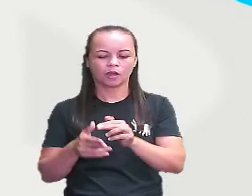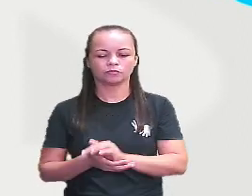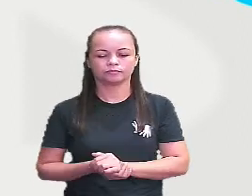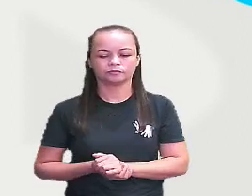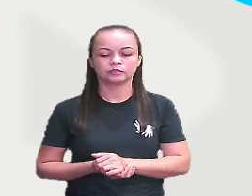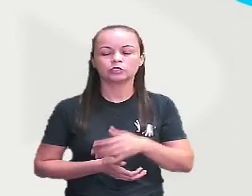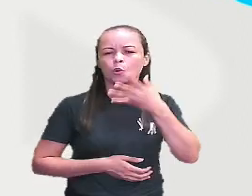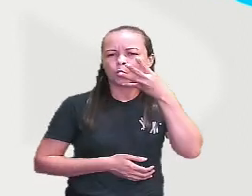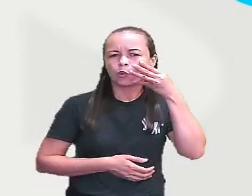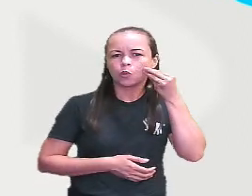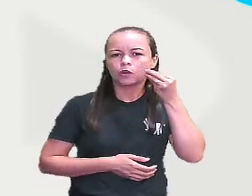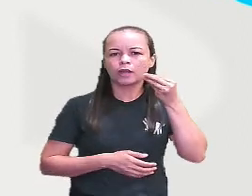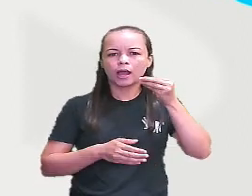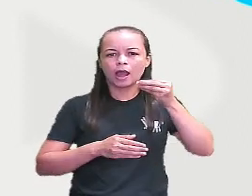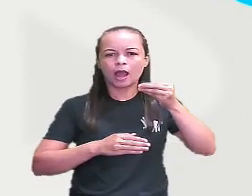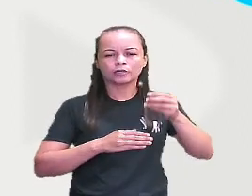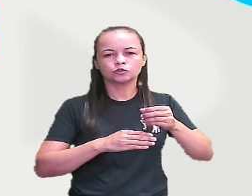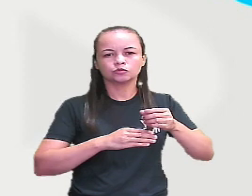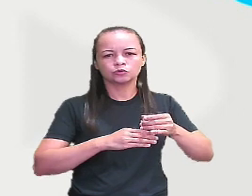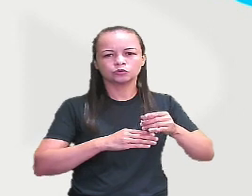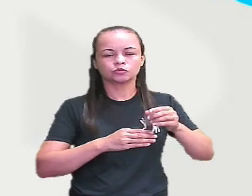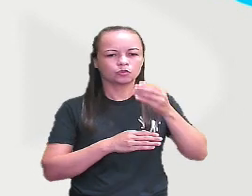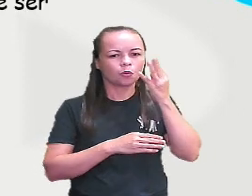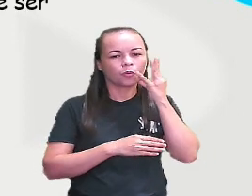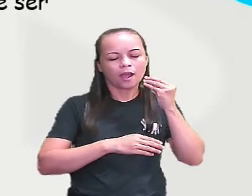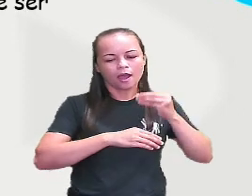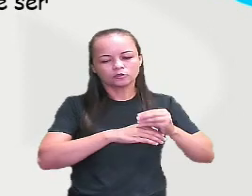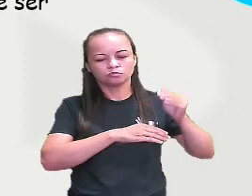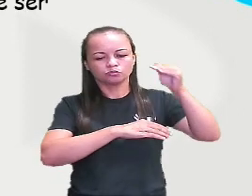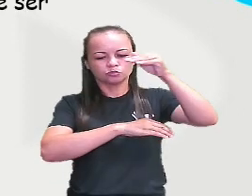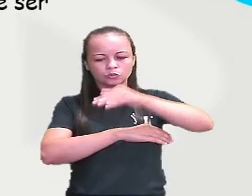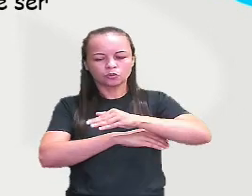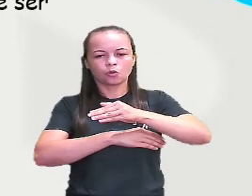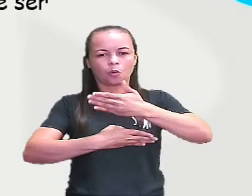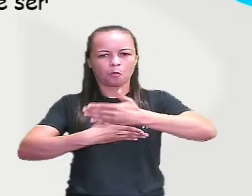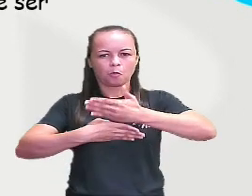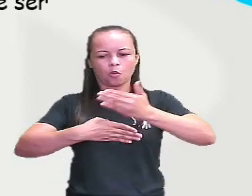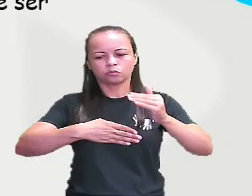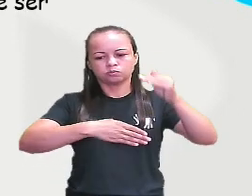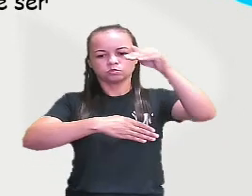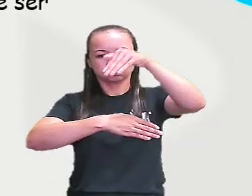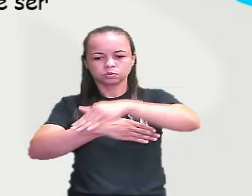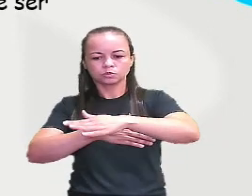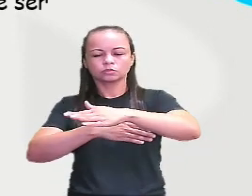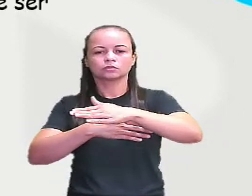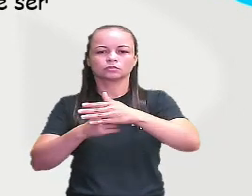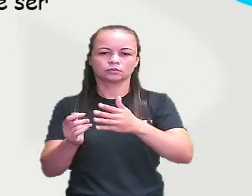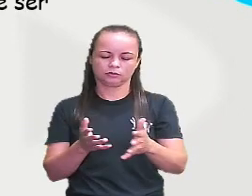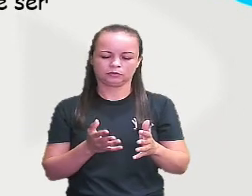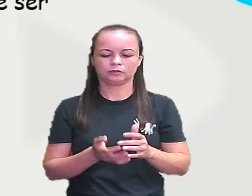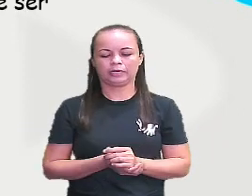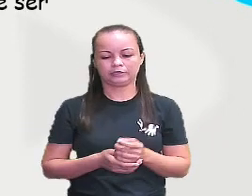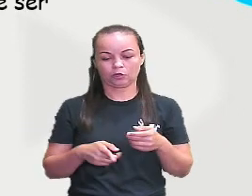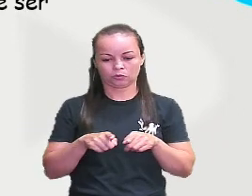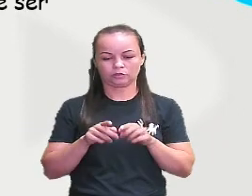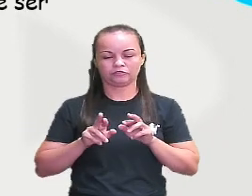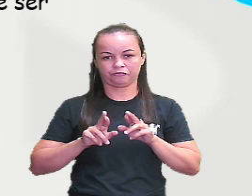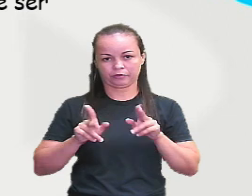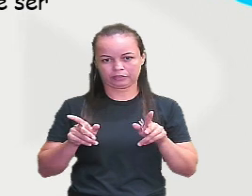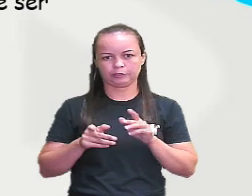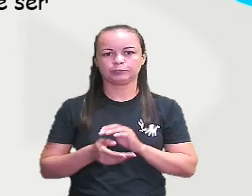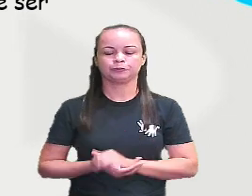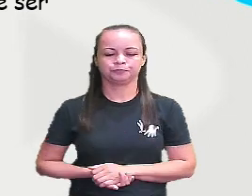O gato pulou o muro. Muito bem. Trouxe aqui uma tirinha para a gente refletir um